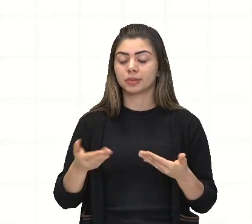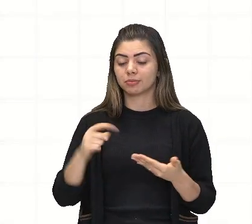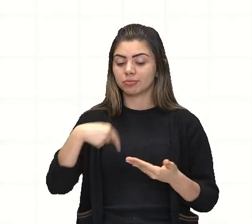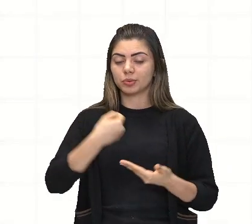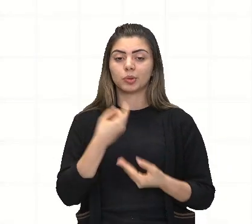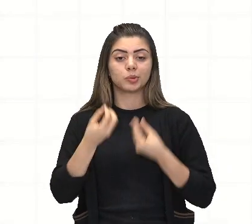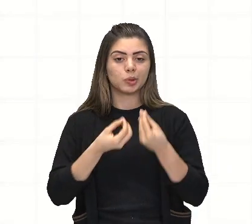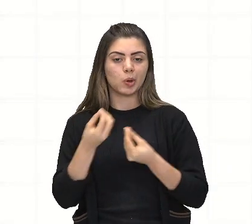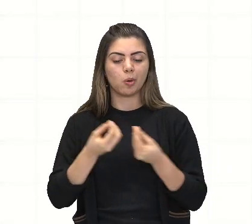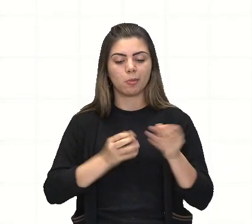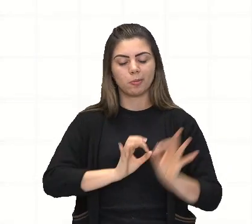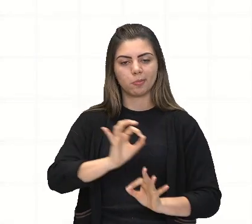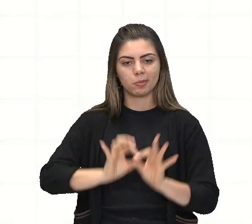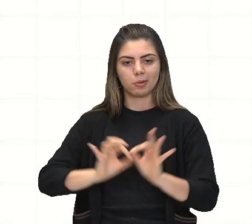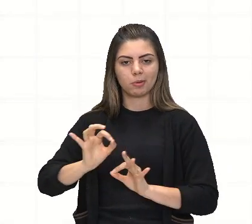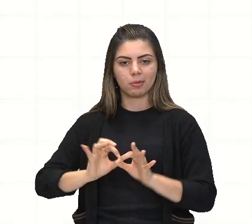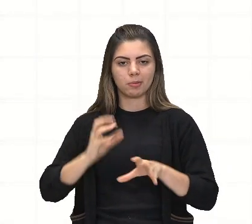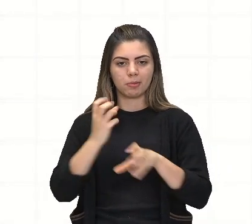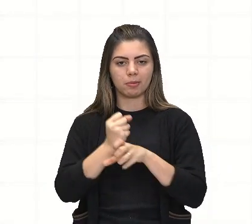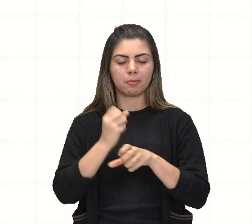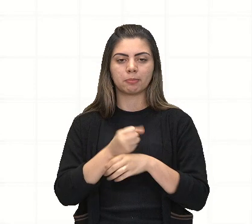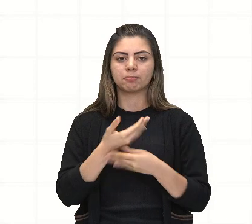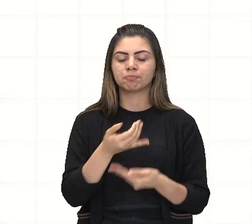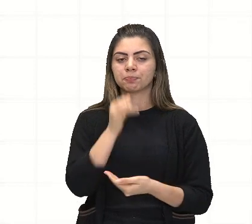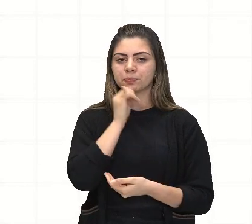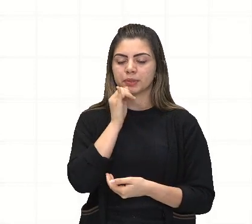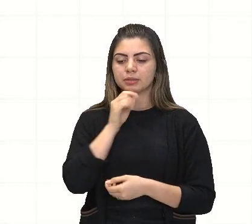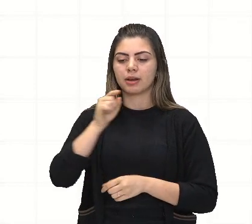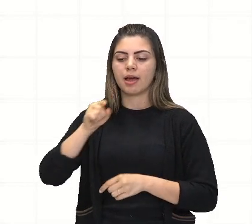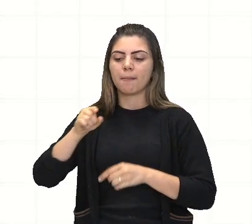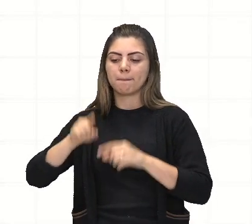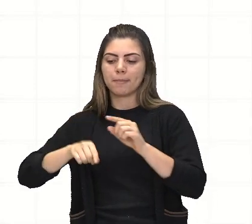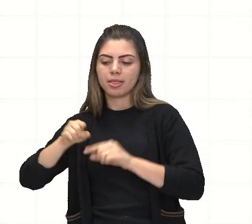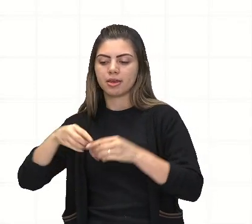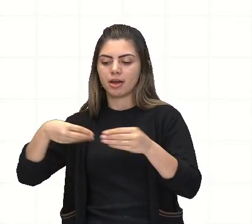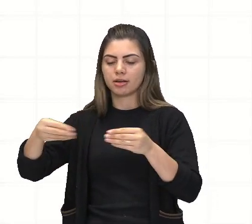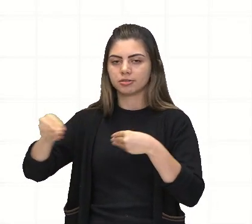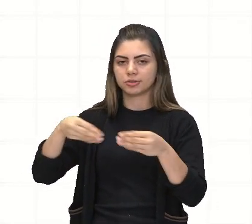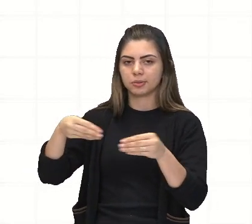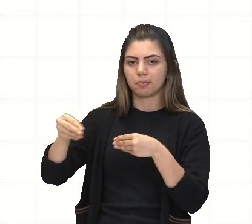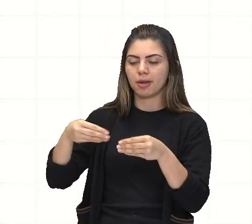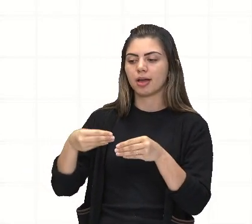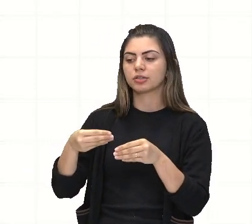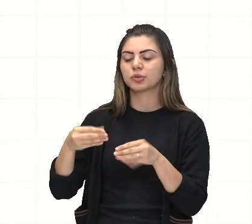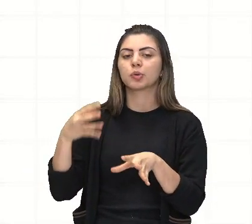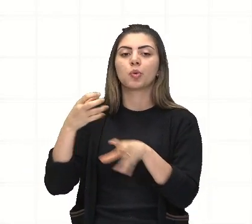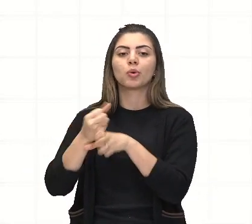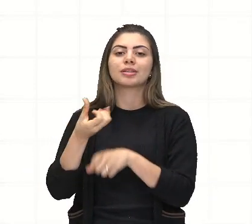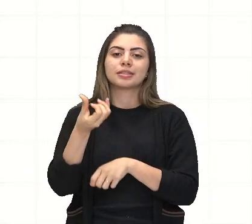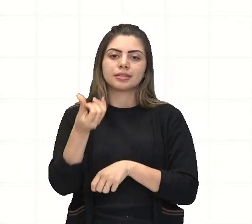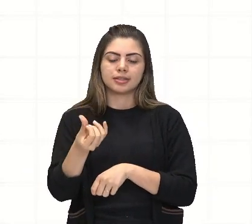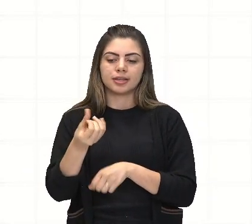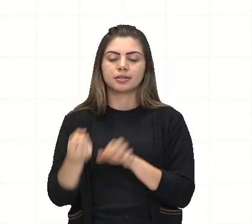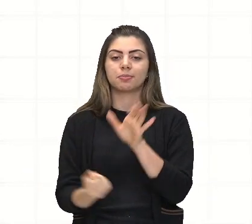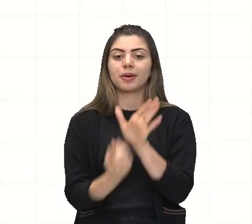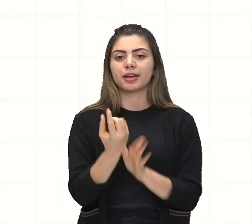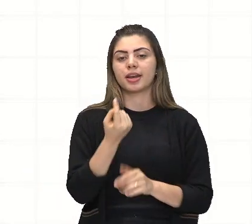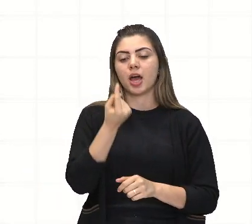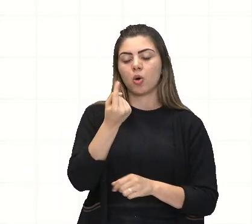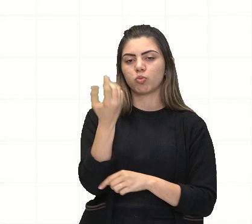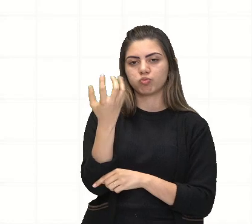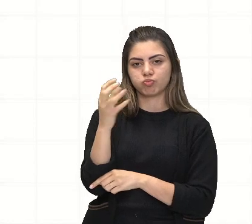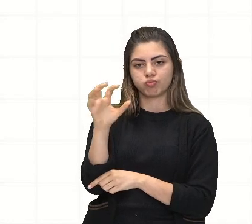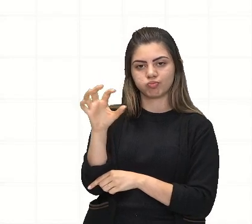isso assim, ó. Peças de plástico, foram 6, né? Para produzir o quê? Um ventilador.